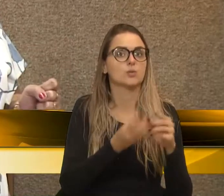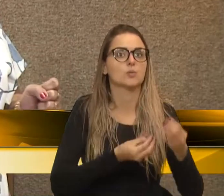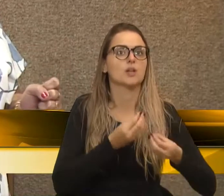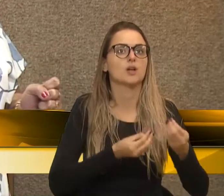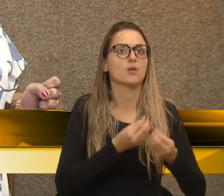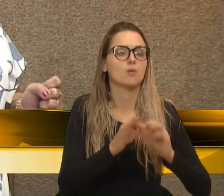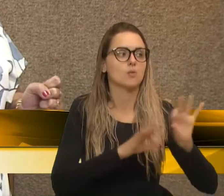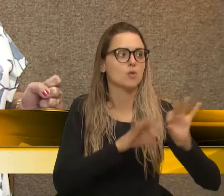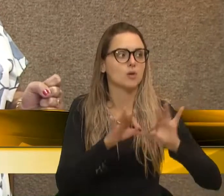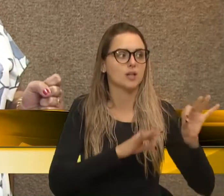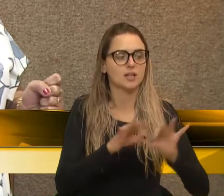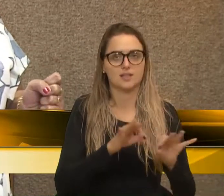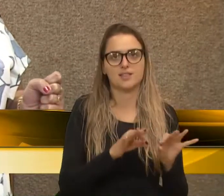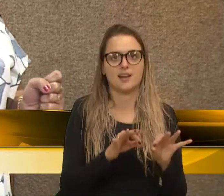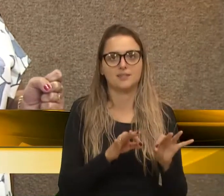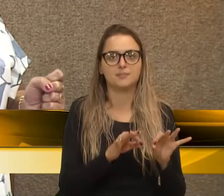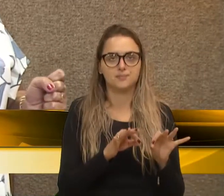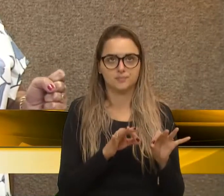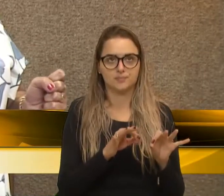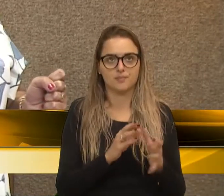isso.